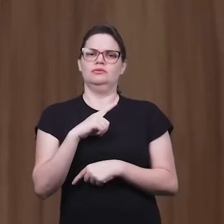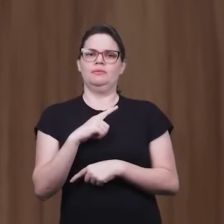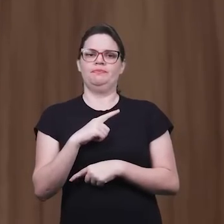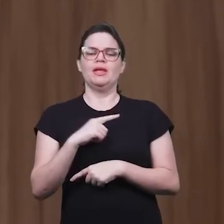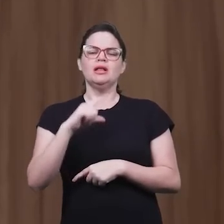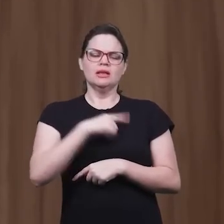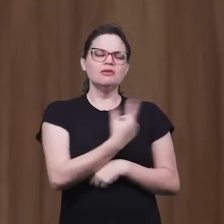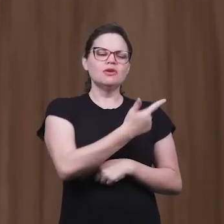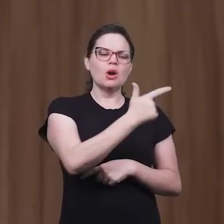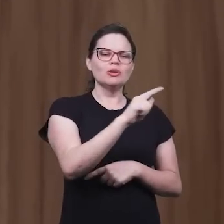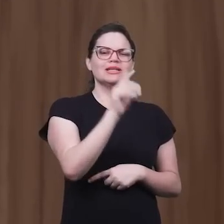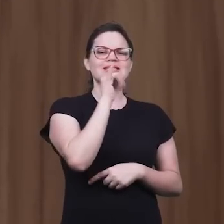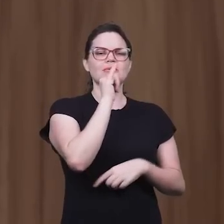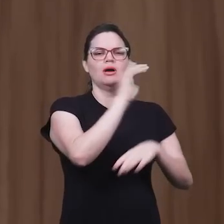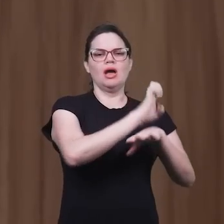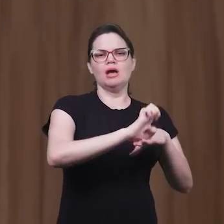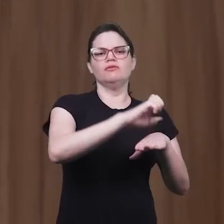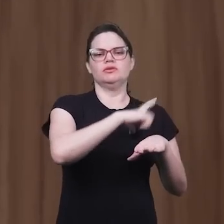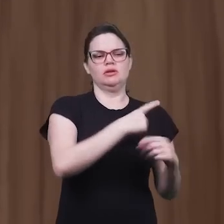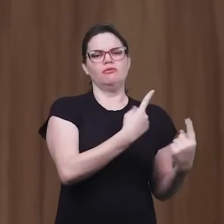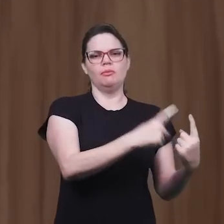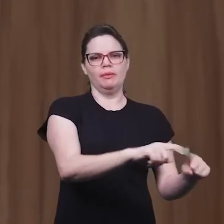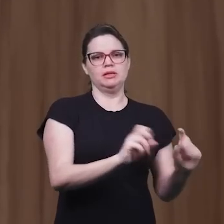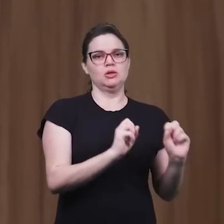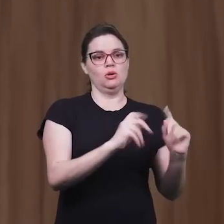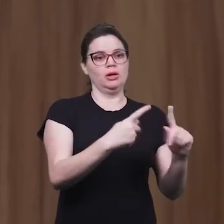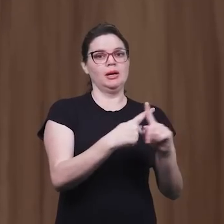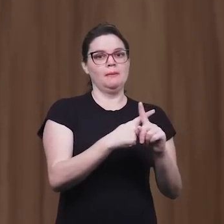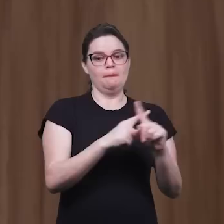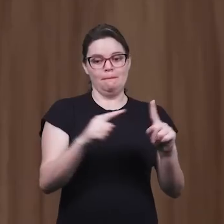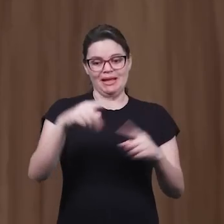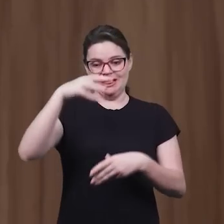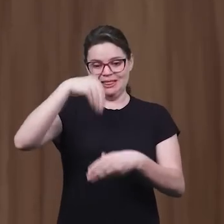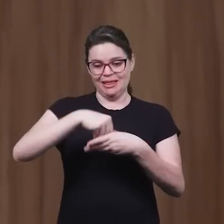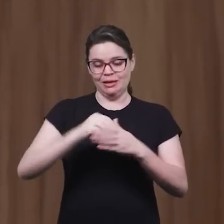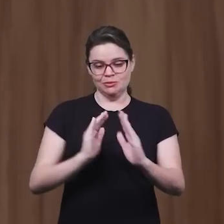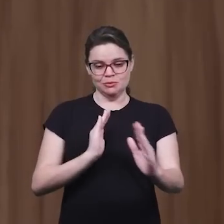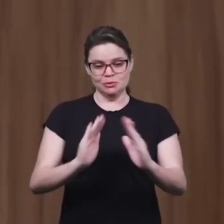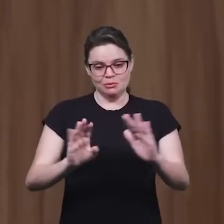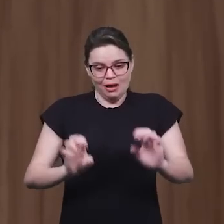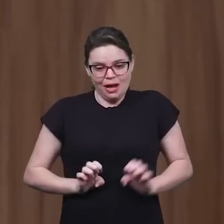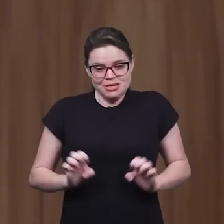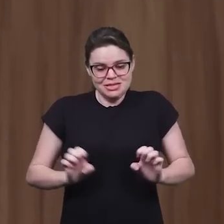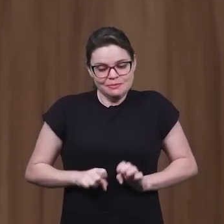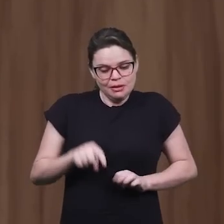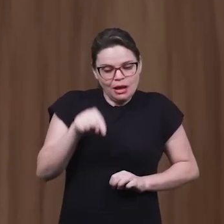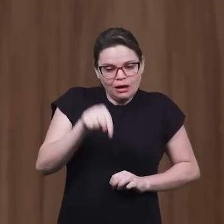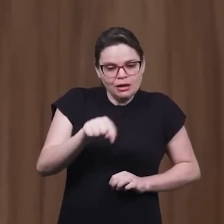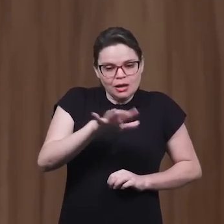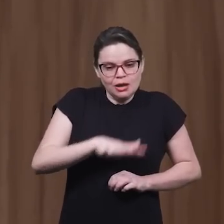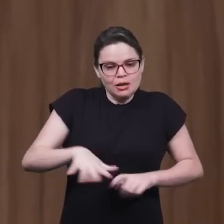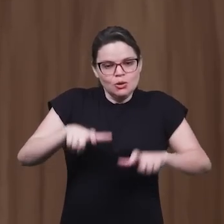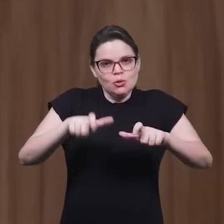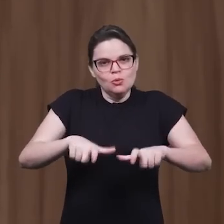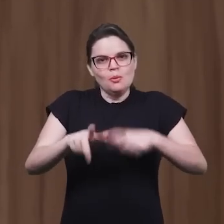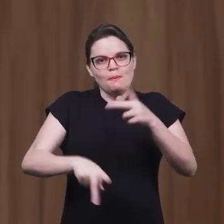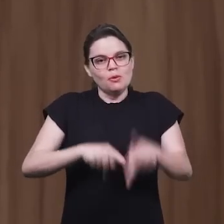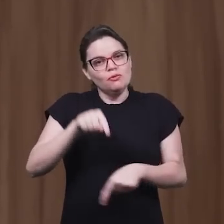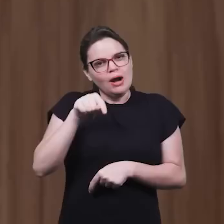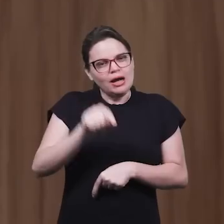na igreja de Esmirna acontecem, né, as 10 ondas de perseguições, né, as 10 grandes ondas pelos